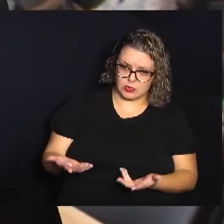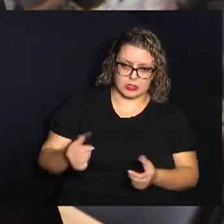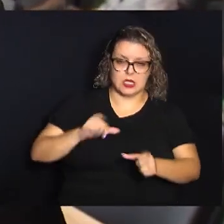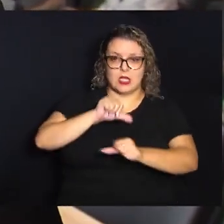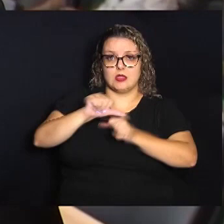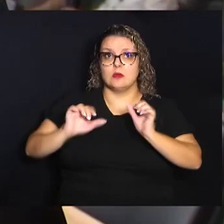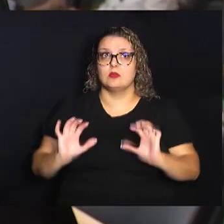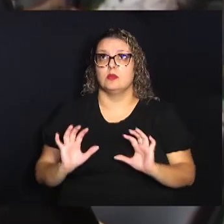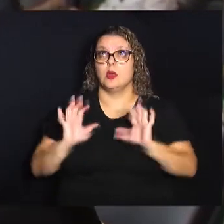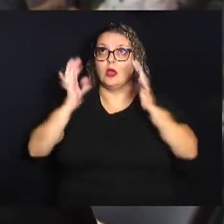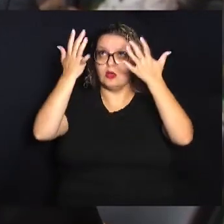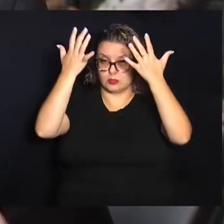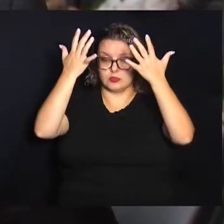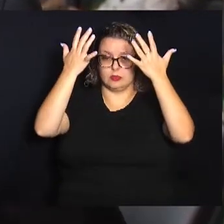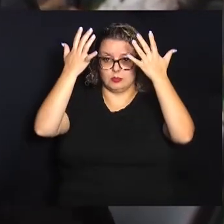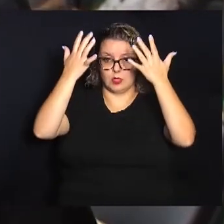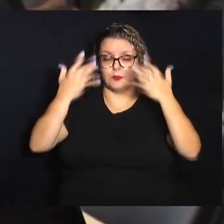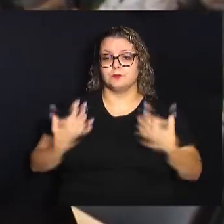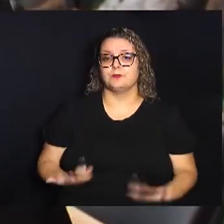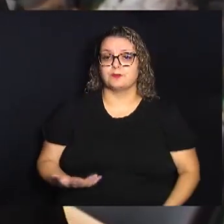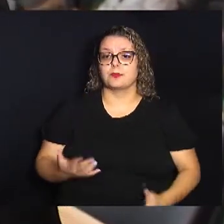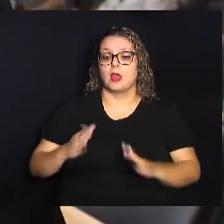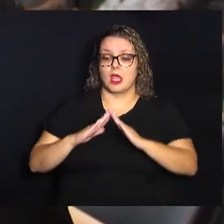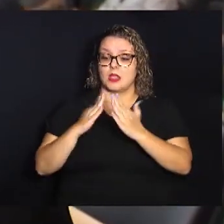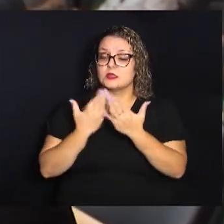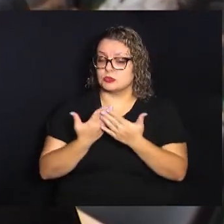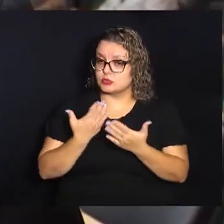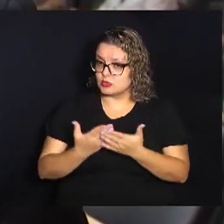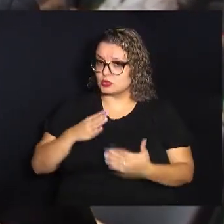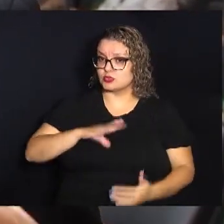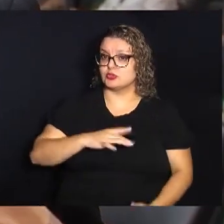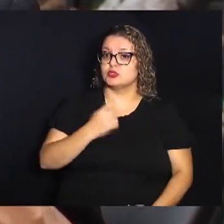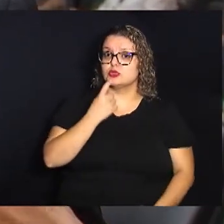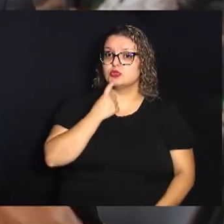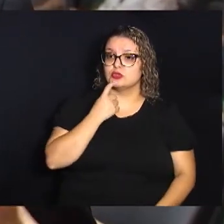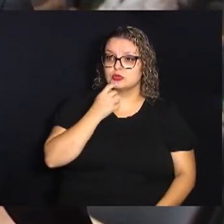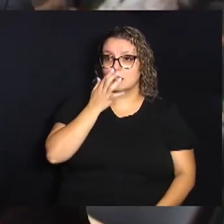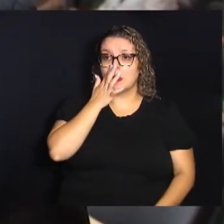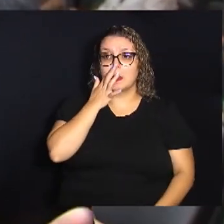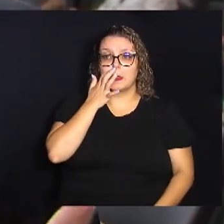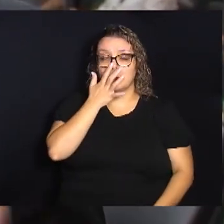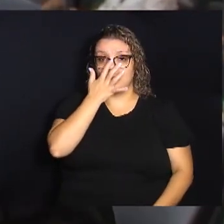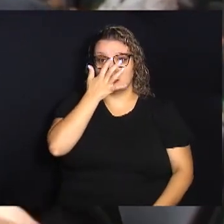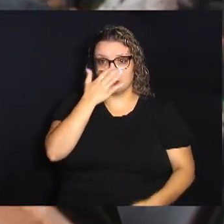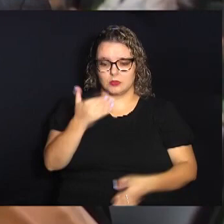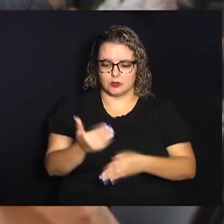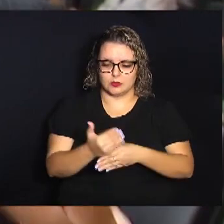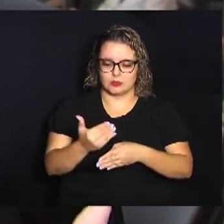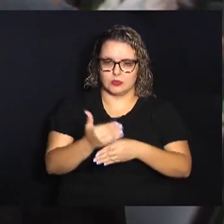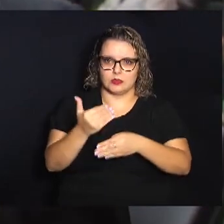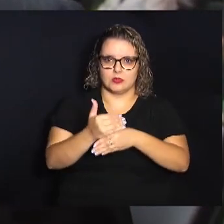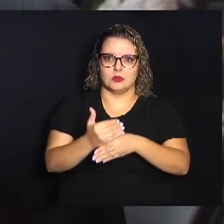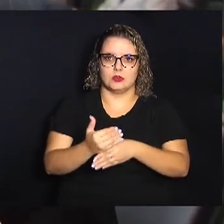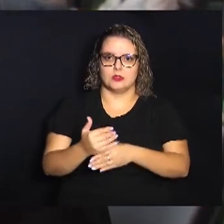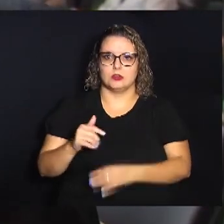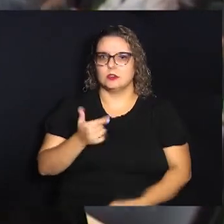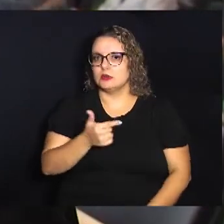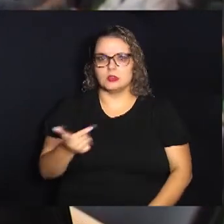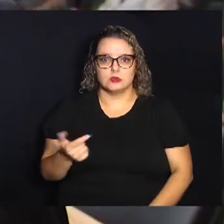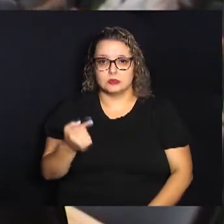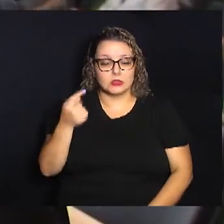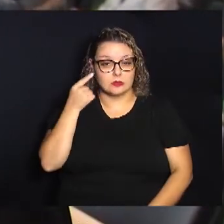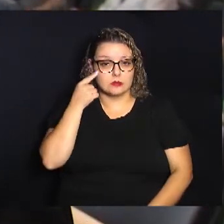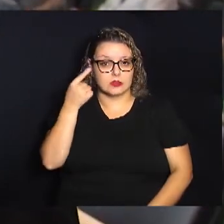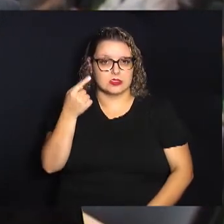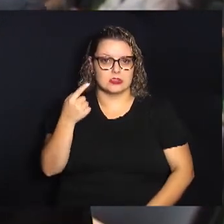mudanças climáticas. As escolas de Campinas foram construídas sem levar em conta essa